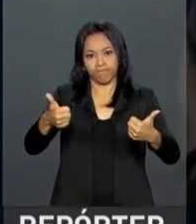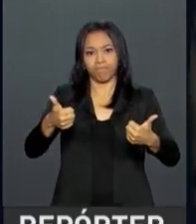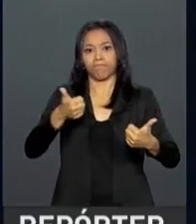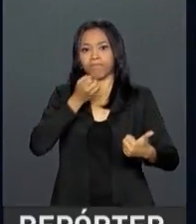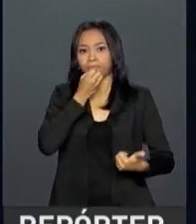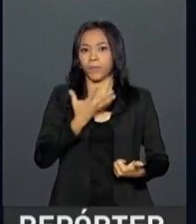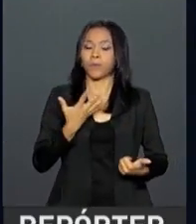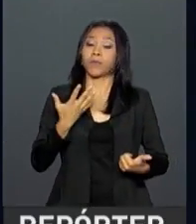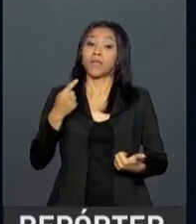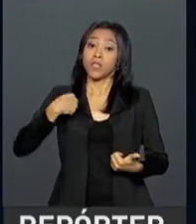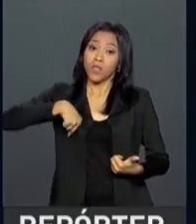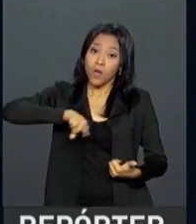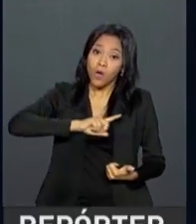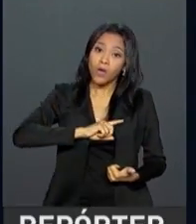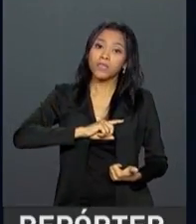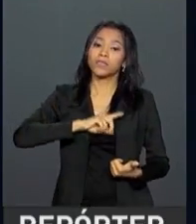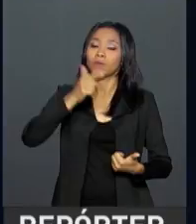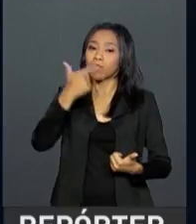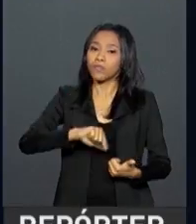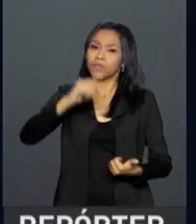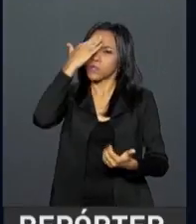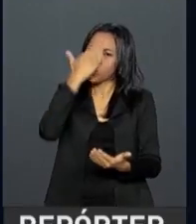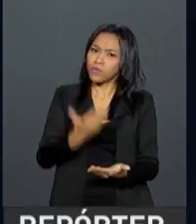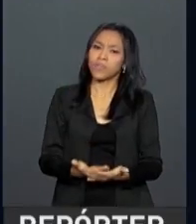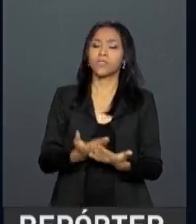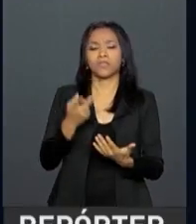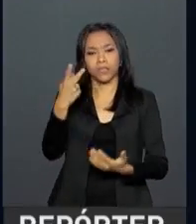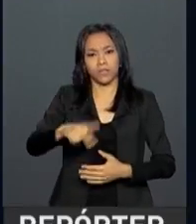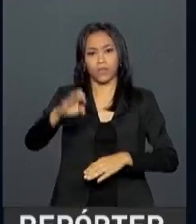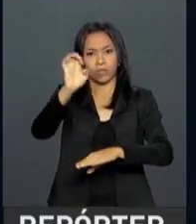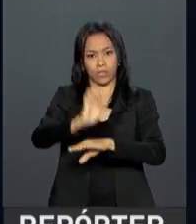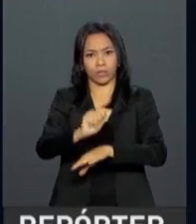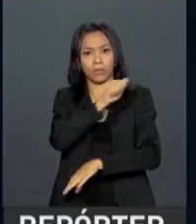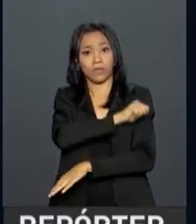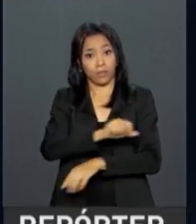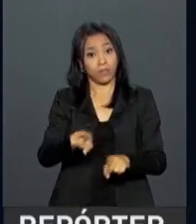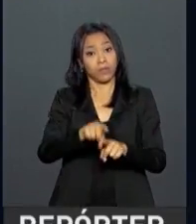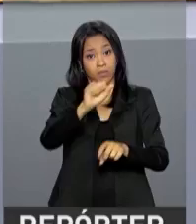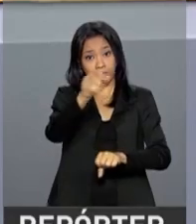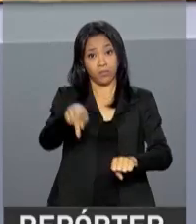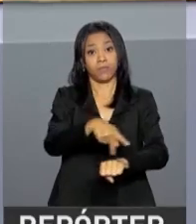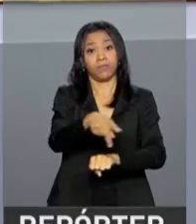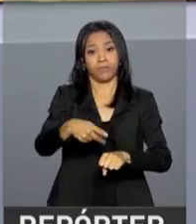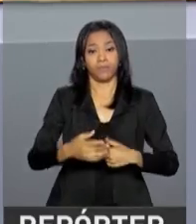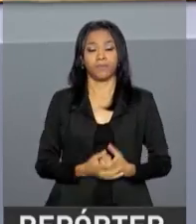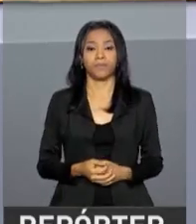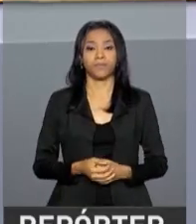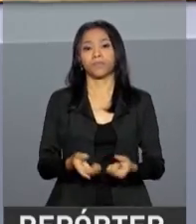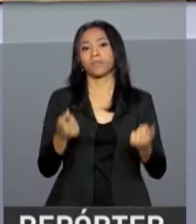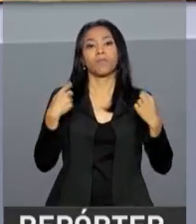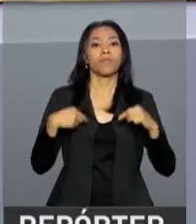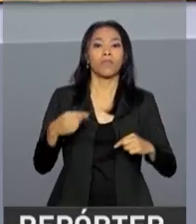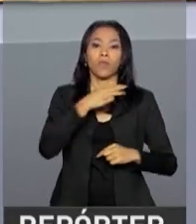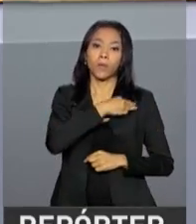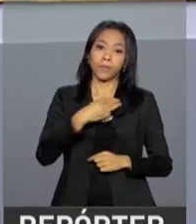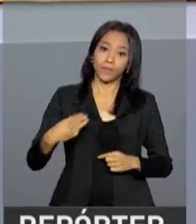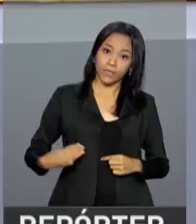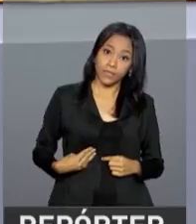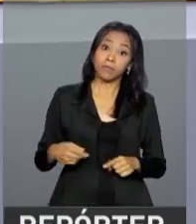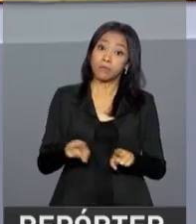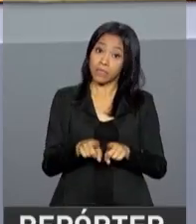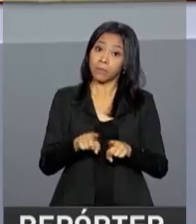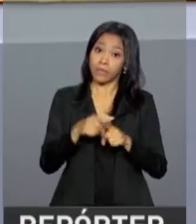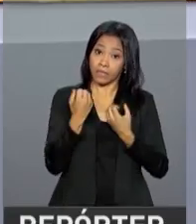renovando nossa confiança no rio de janeiro e no brasil o ministro da defesa também